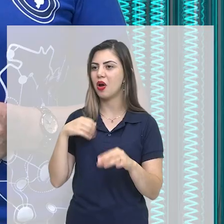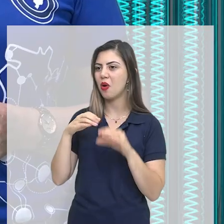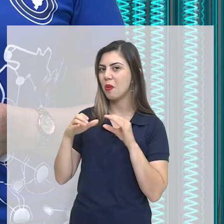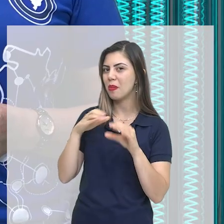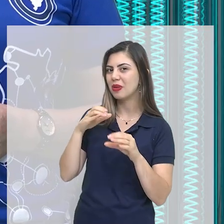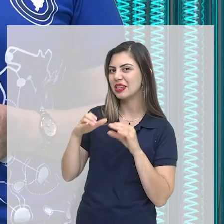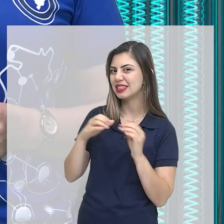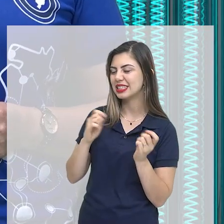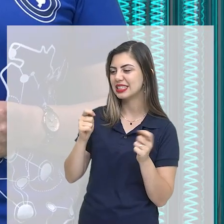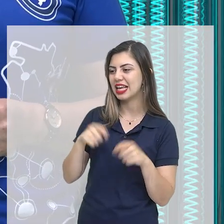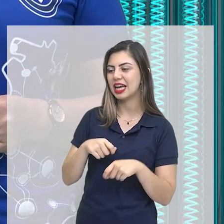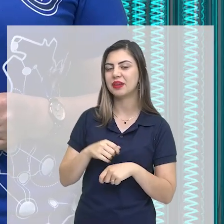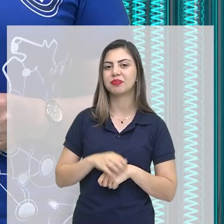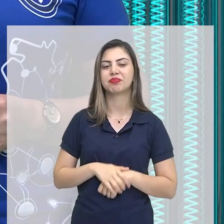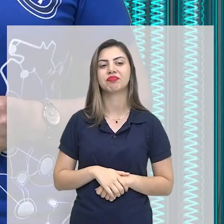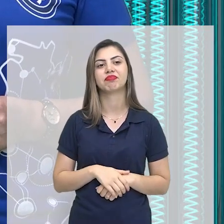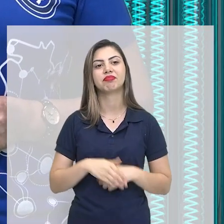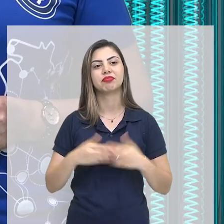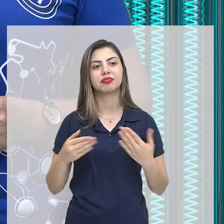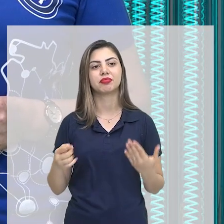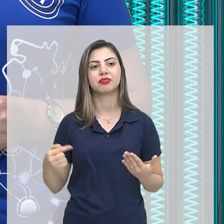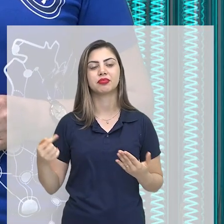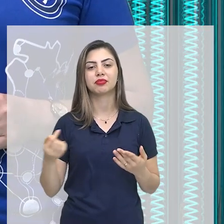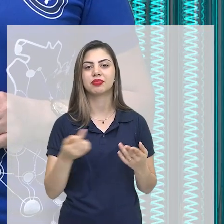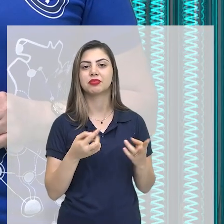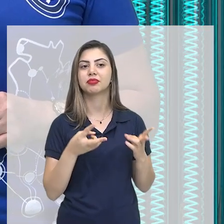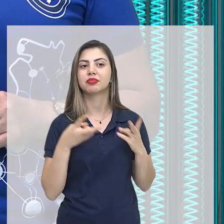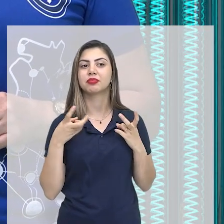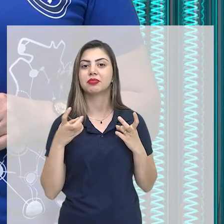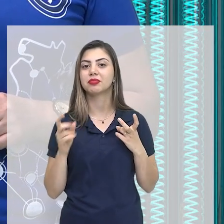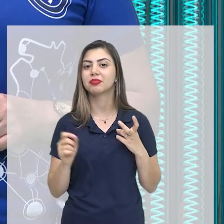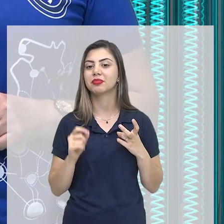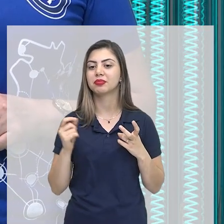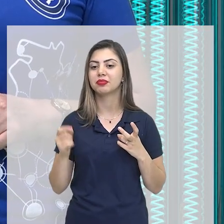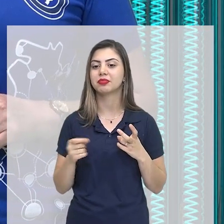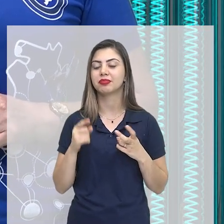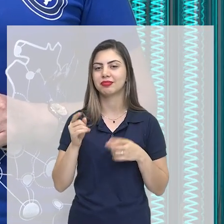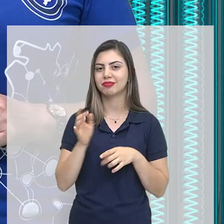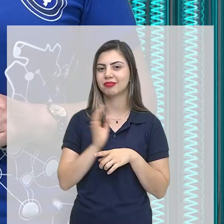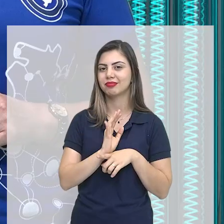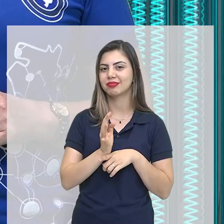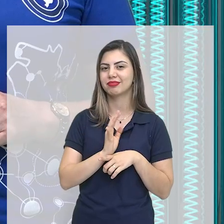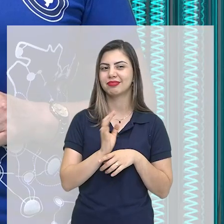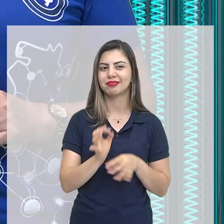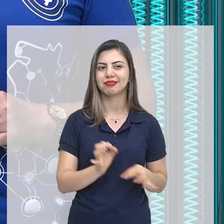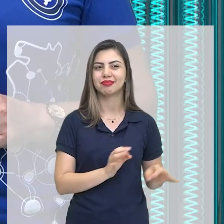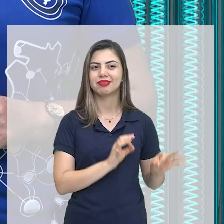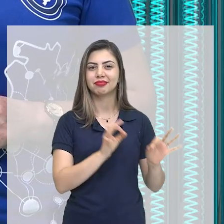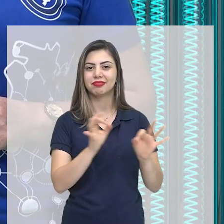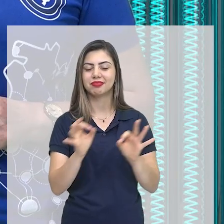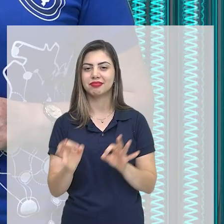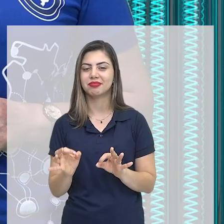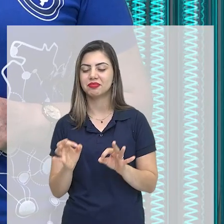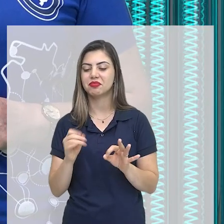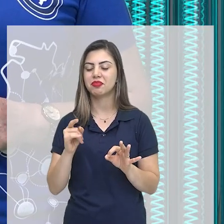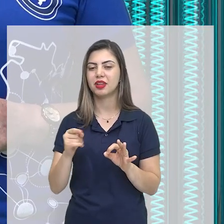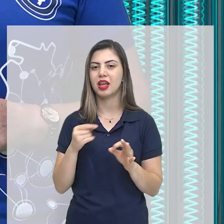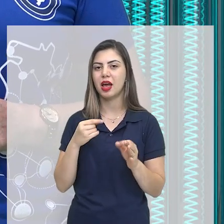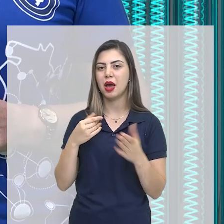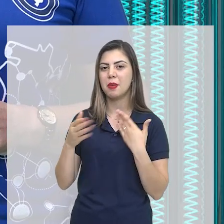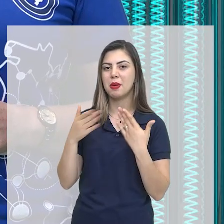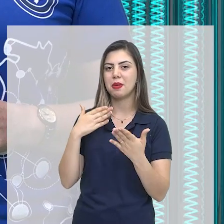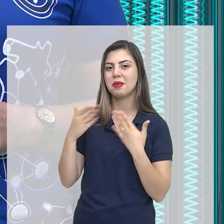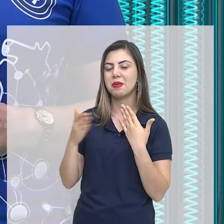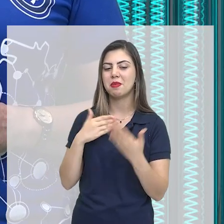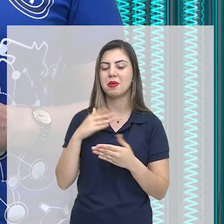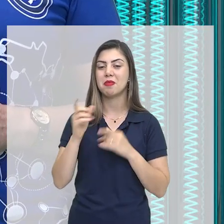entender? Então, a gente observa que, nesse vídeo, os falares das